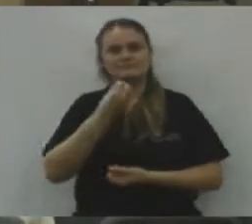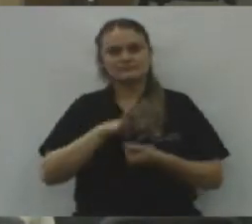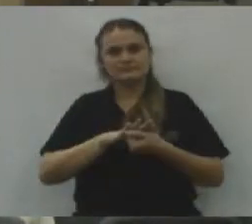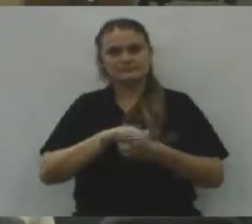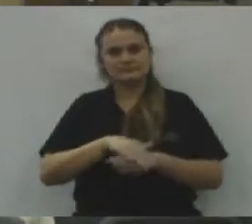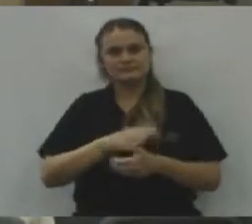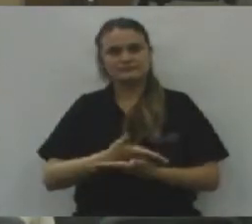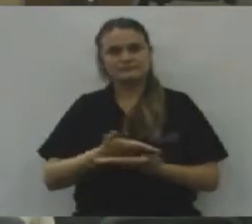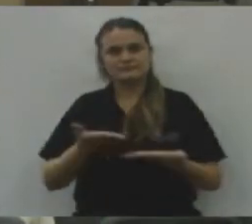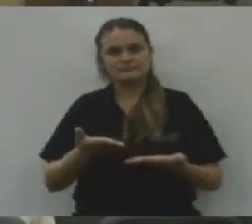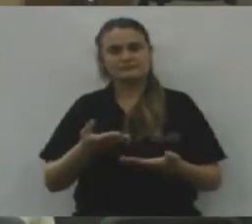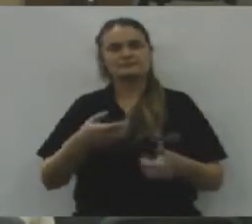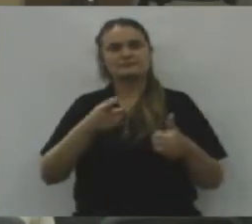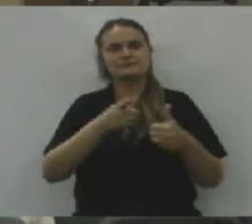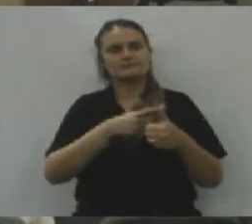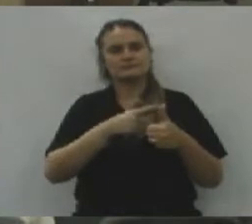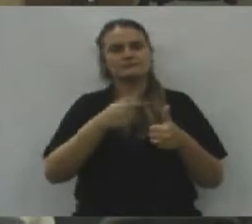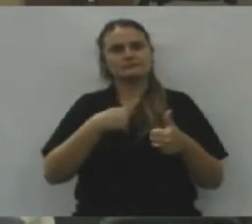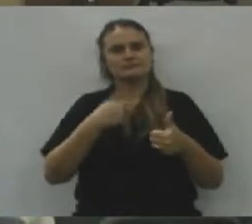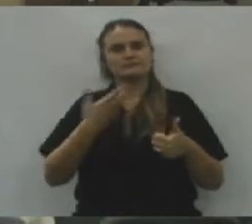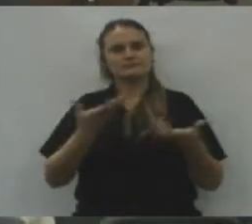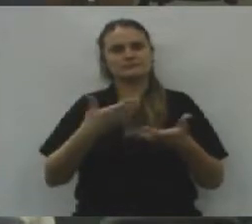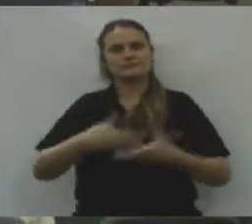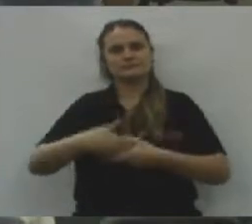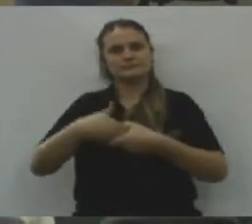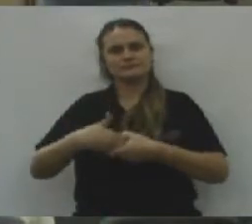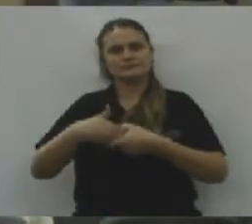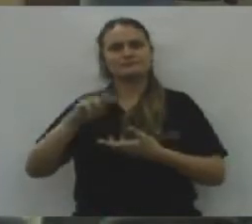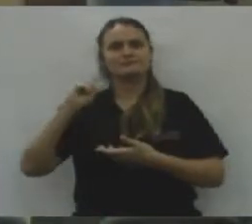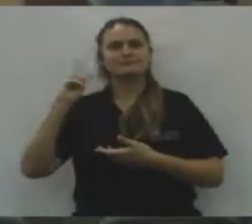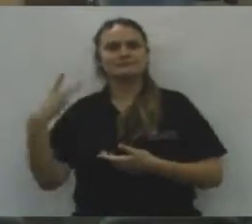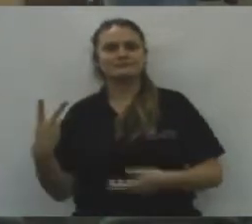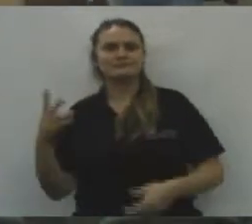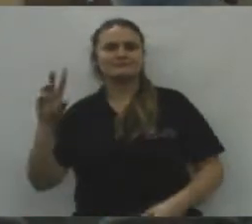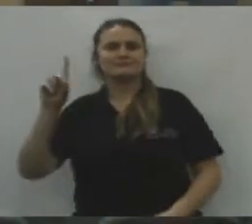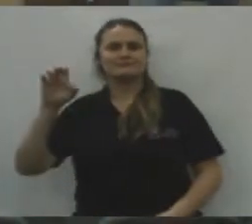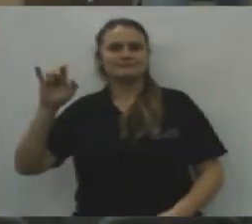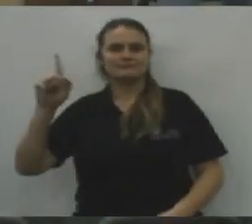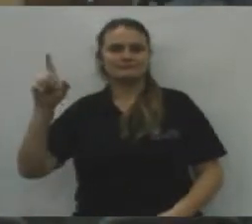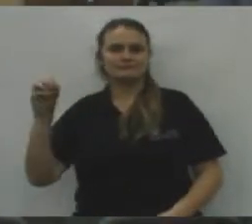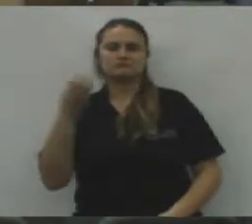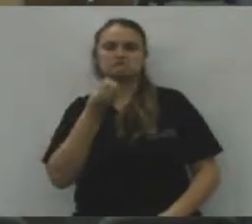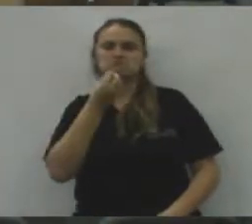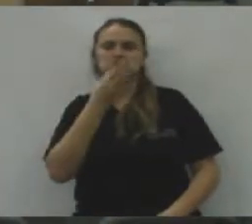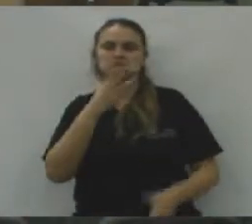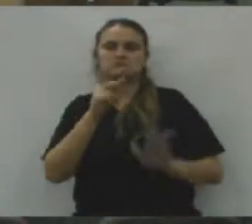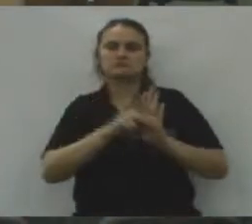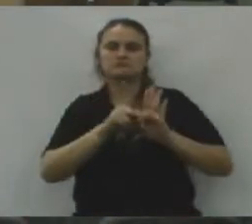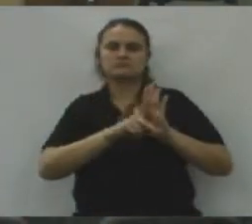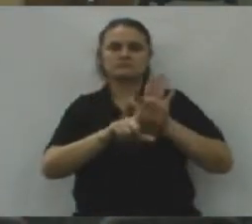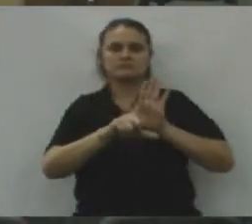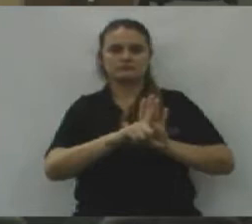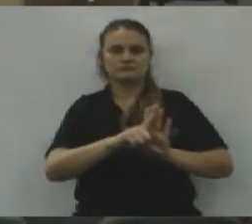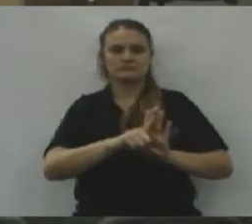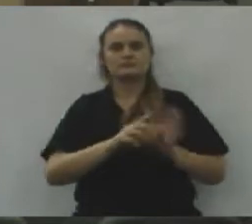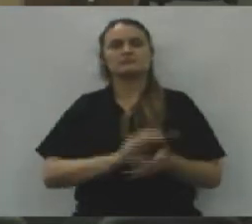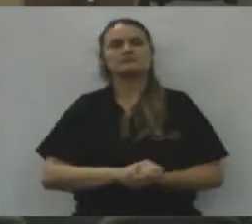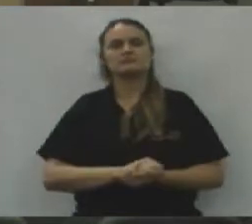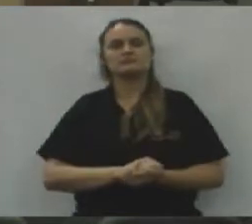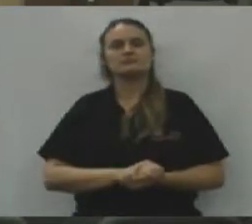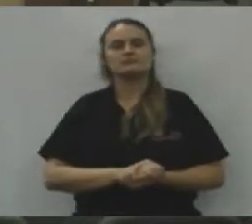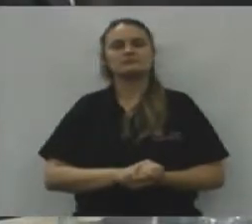a todos. Primeiramente, eu gostaria de parabenizar o vereador Diego por esse projeto de lei.